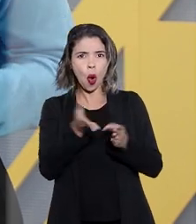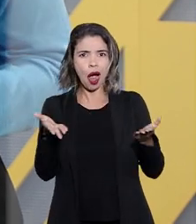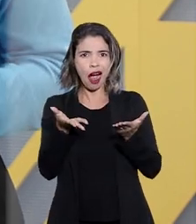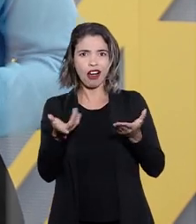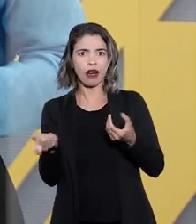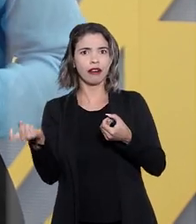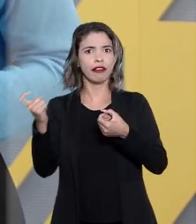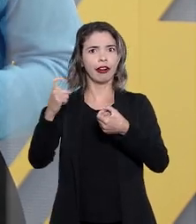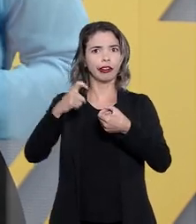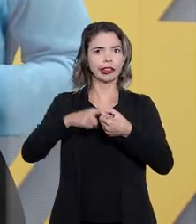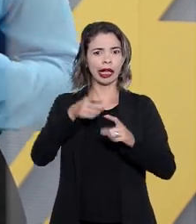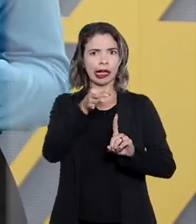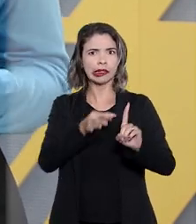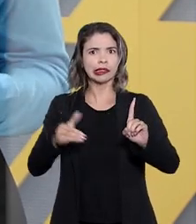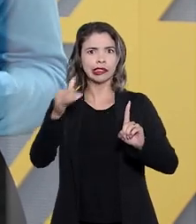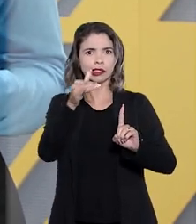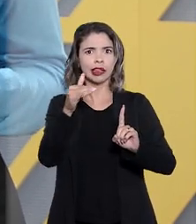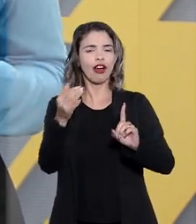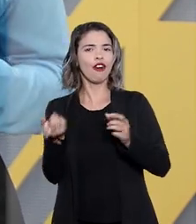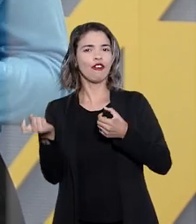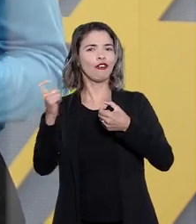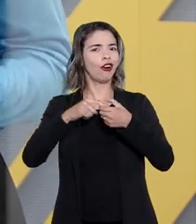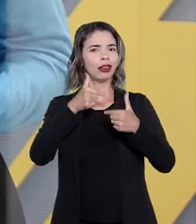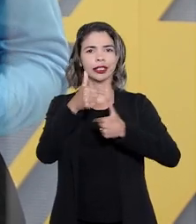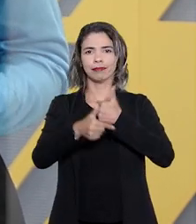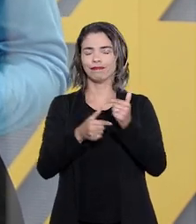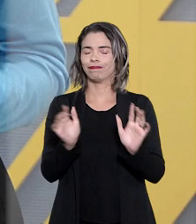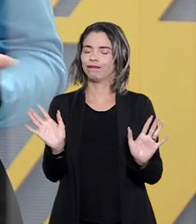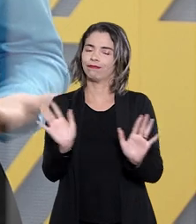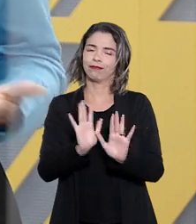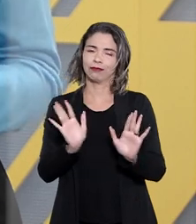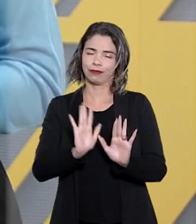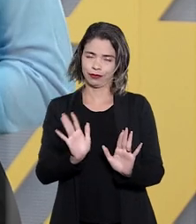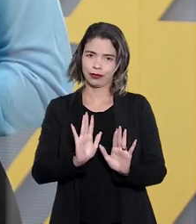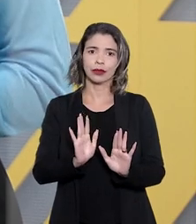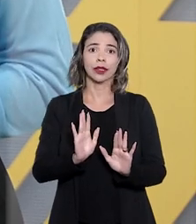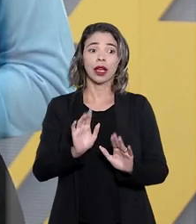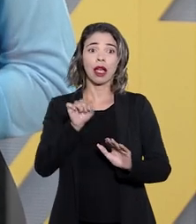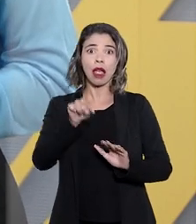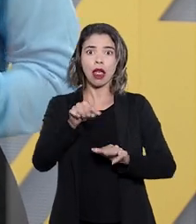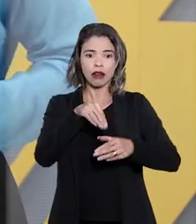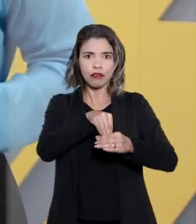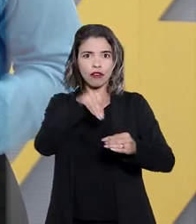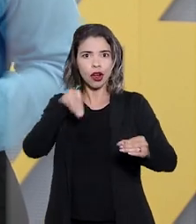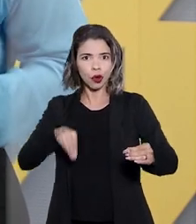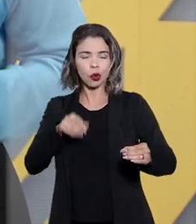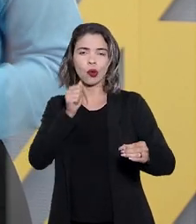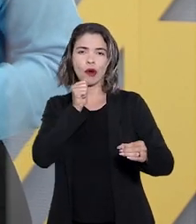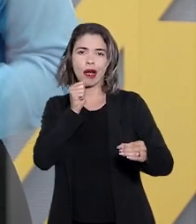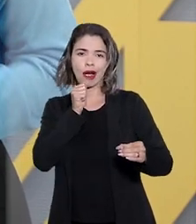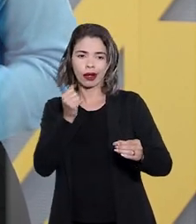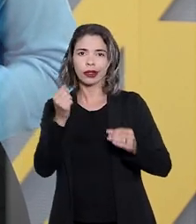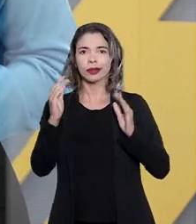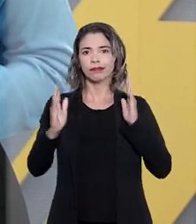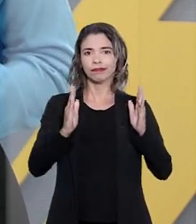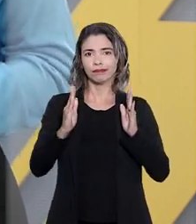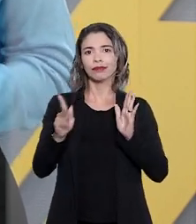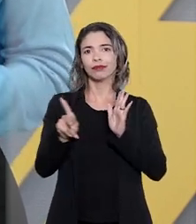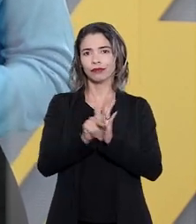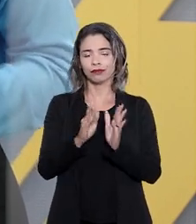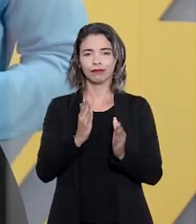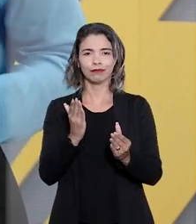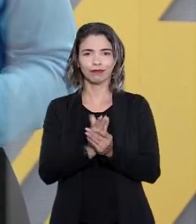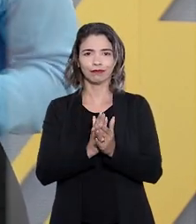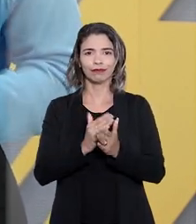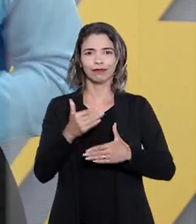esta altura, permitir que os acusados reassumam os cargos dos quais foram afastados ainda durante o inquérito.